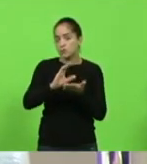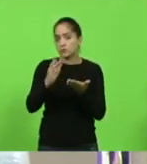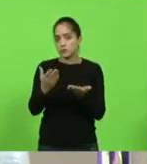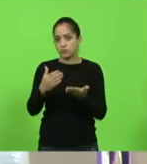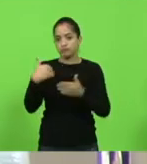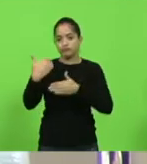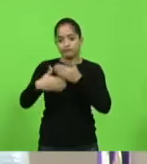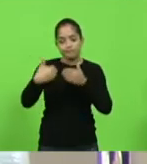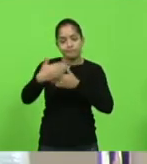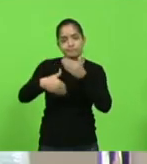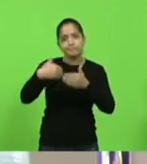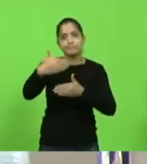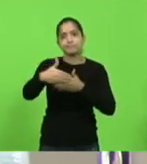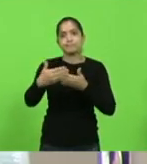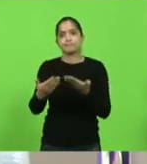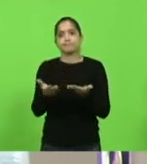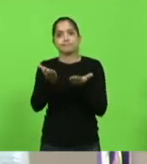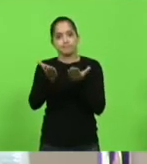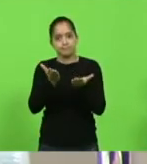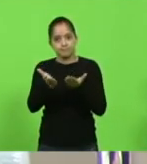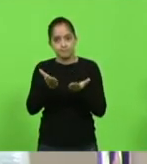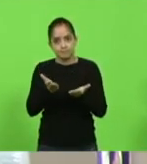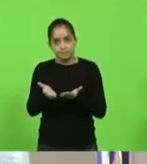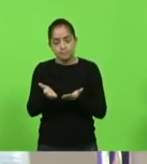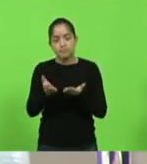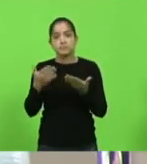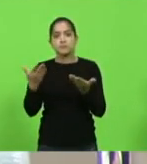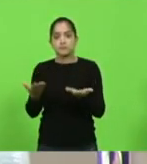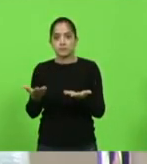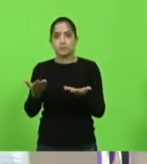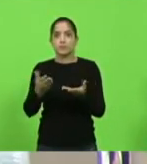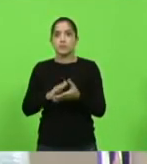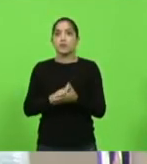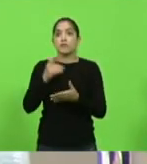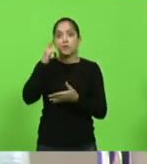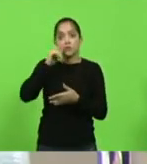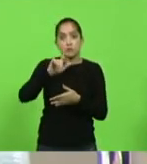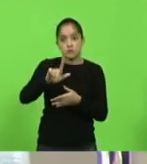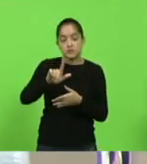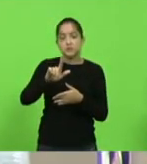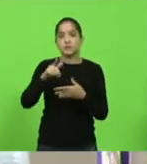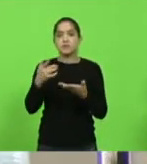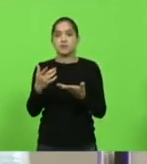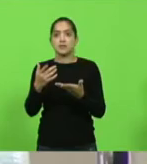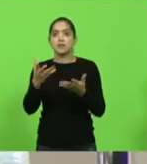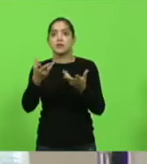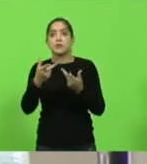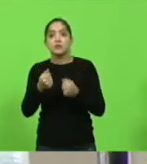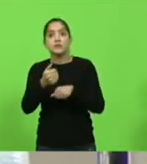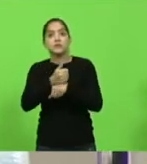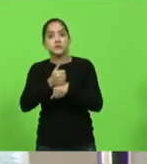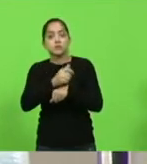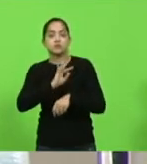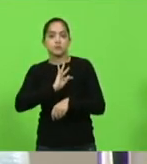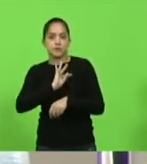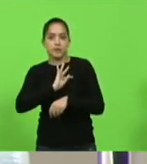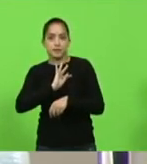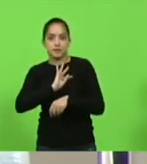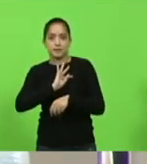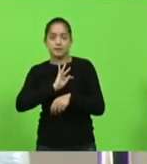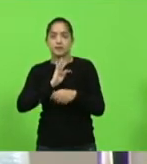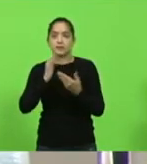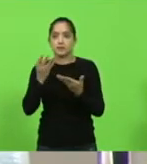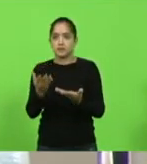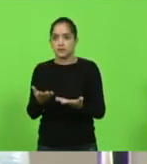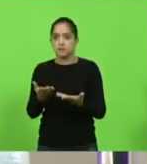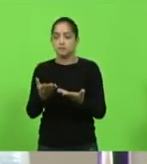na tramitação do processo licitatório Então nós vamos ganharem tempo vamos ganhar na qualificação técnica como aqui mencionou